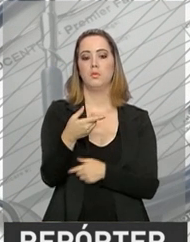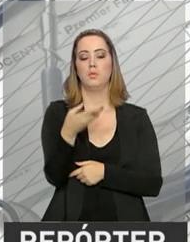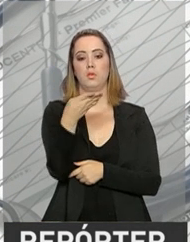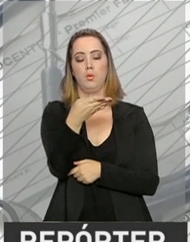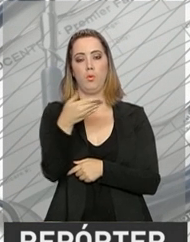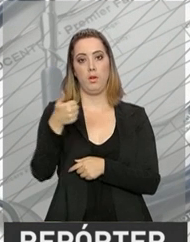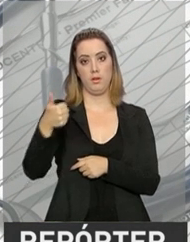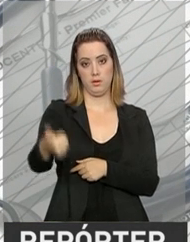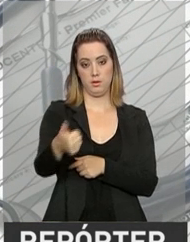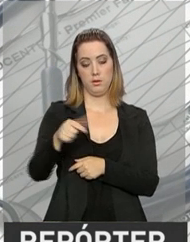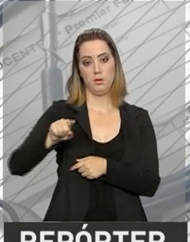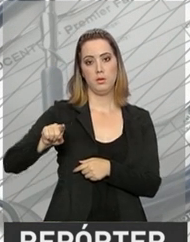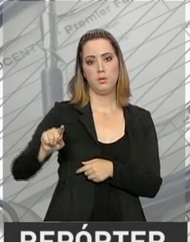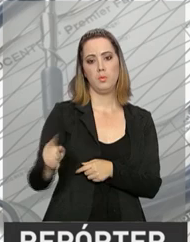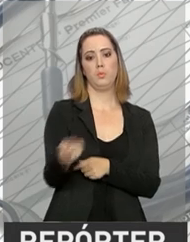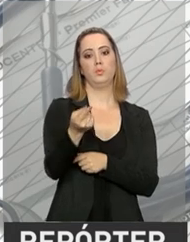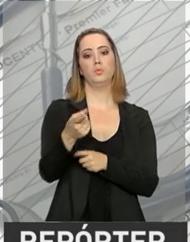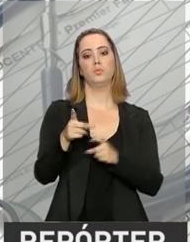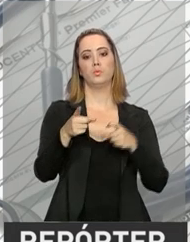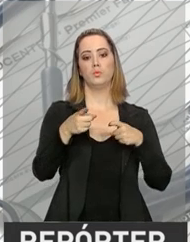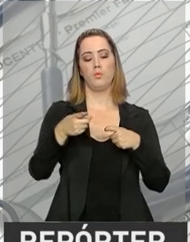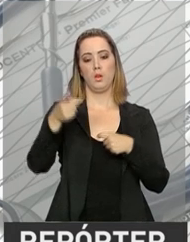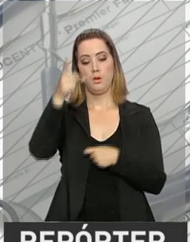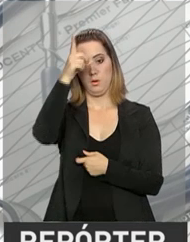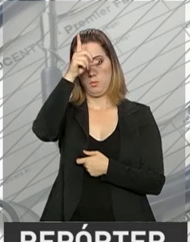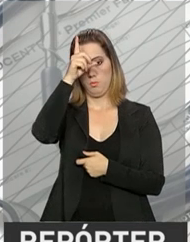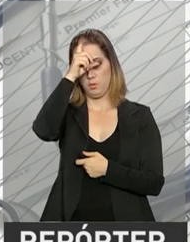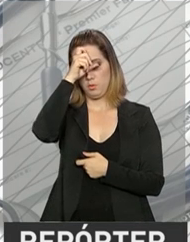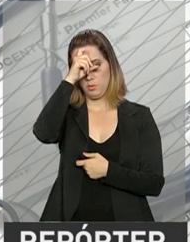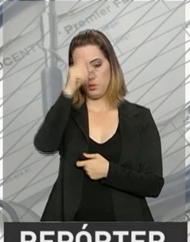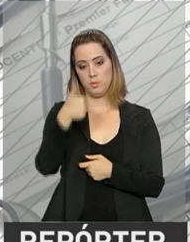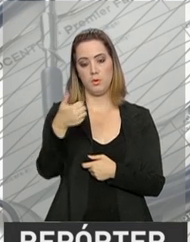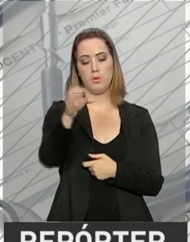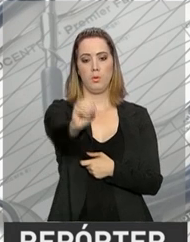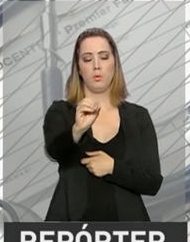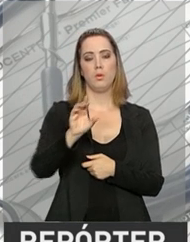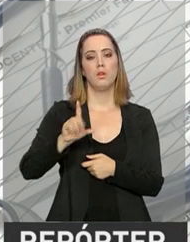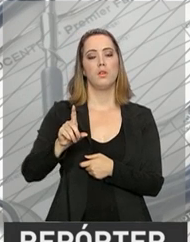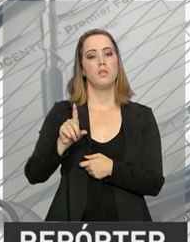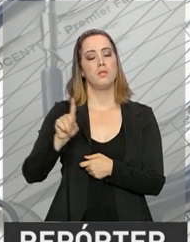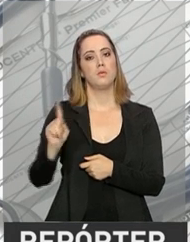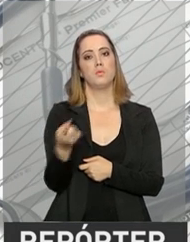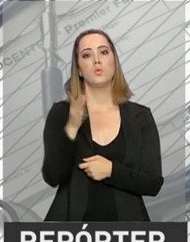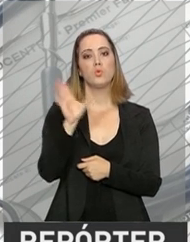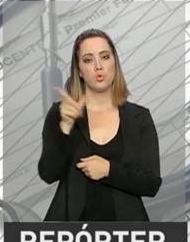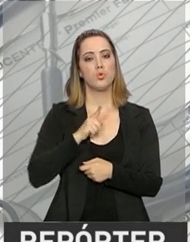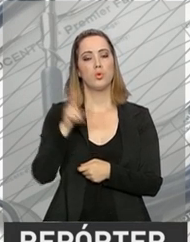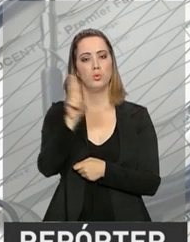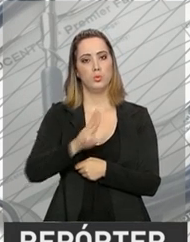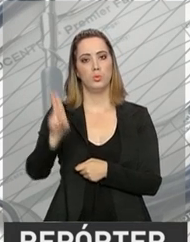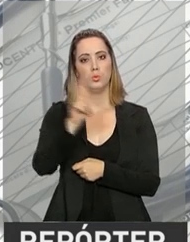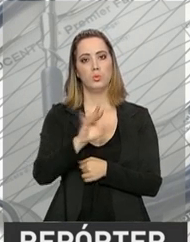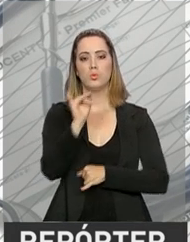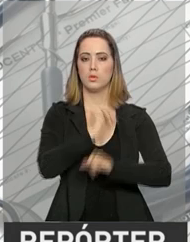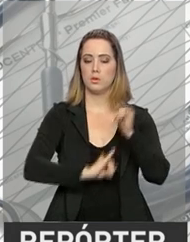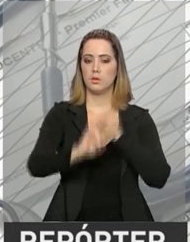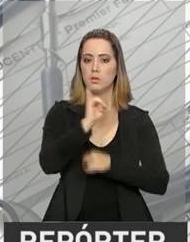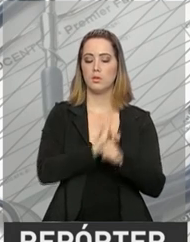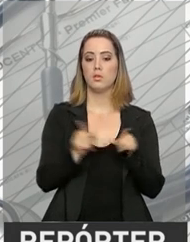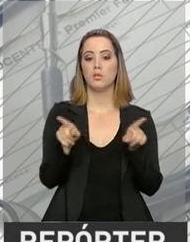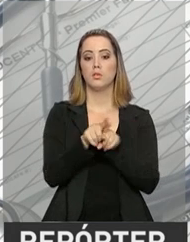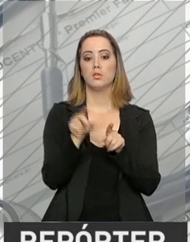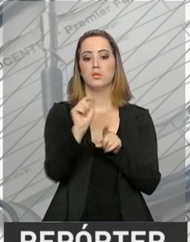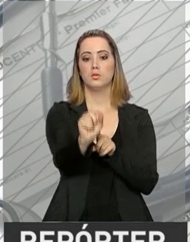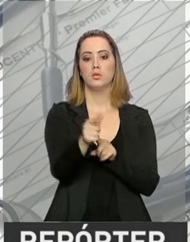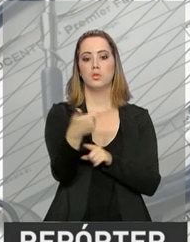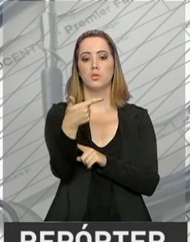unidades básicas em funcionamento no país, 10 mil já contam com o prontuário eletrônico. Quase 3 mil delas usam a